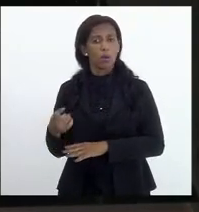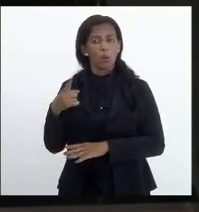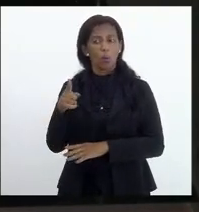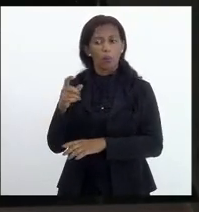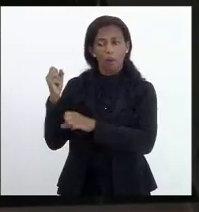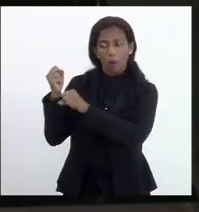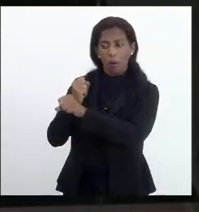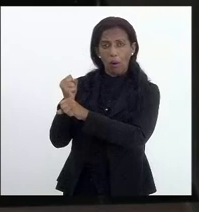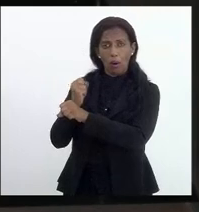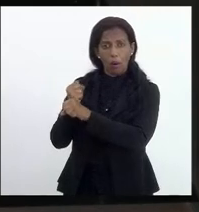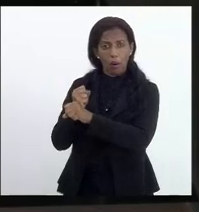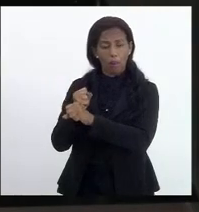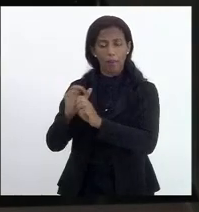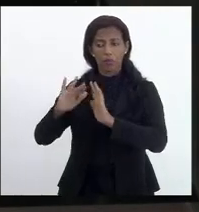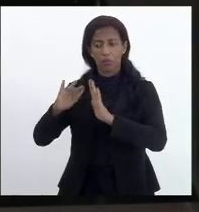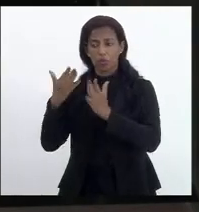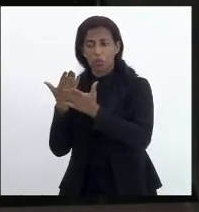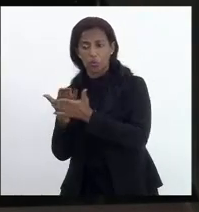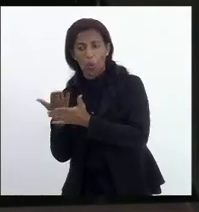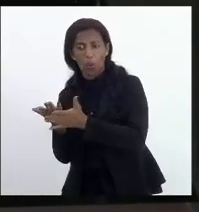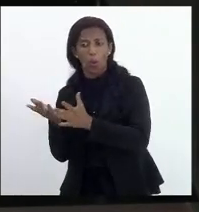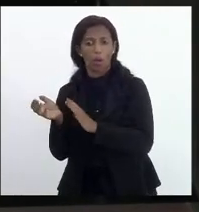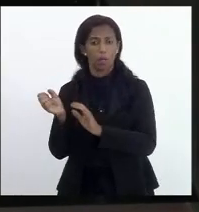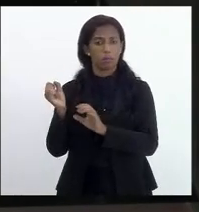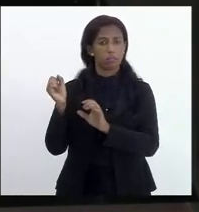de reforma, uma construção,